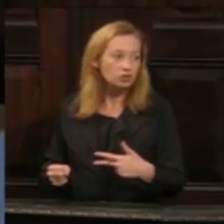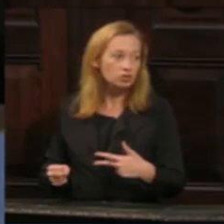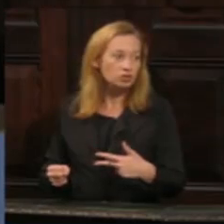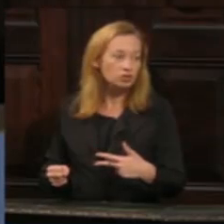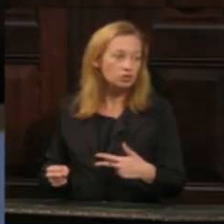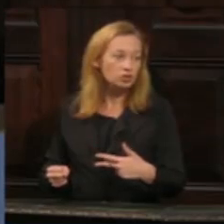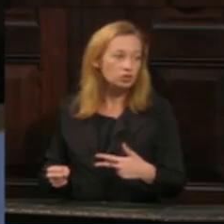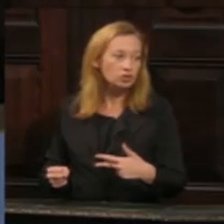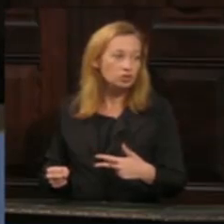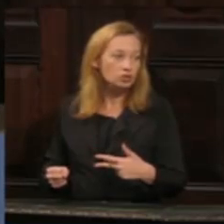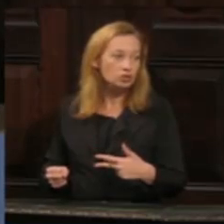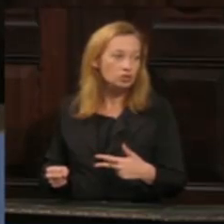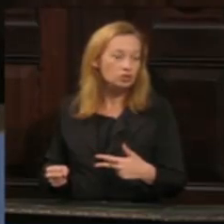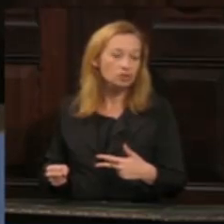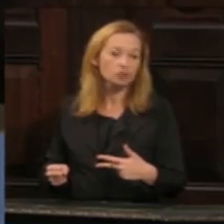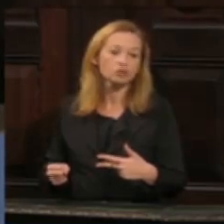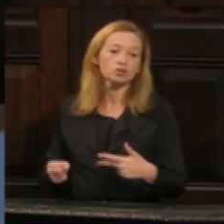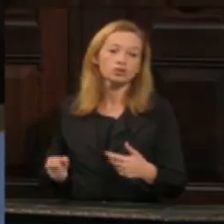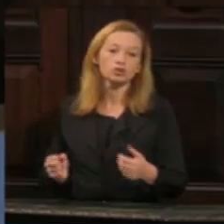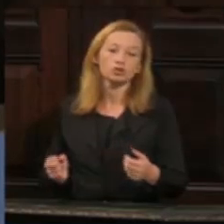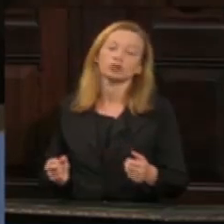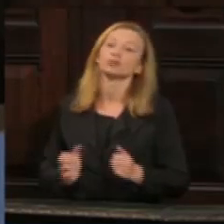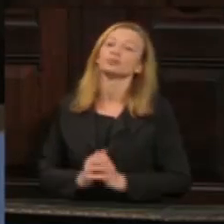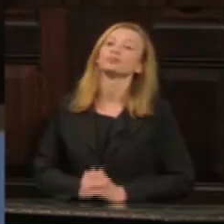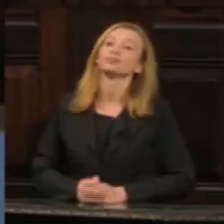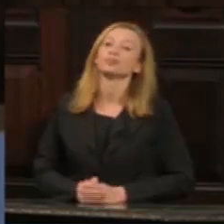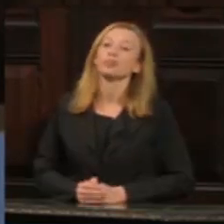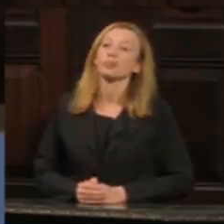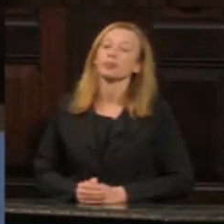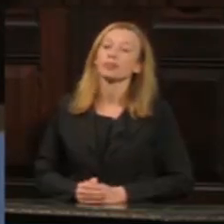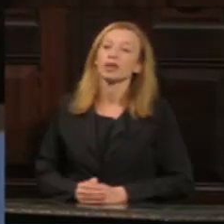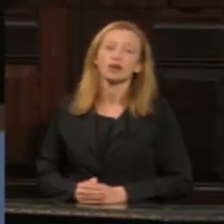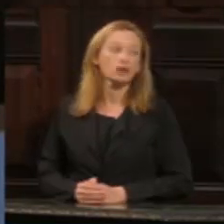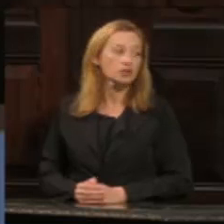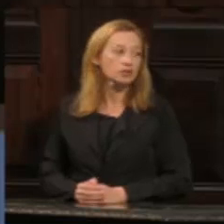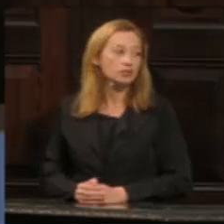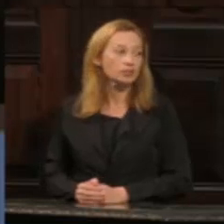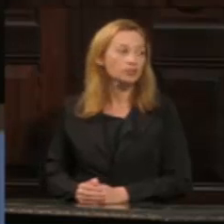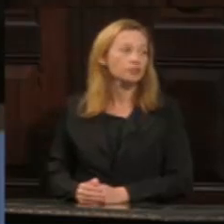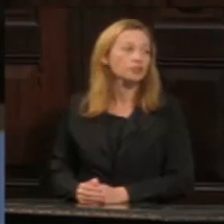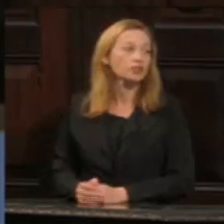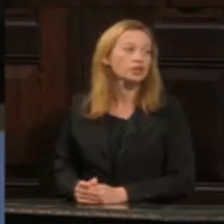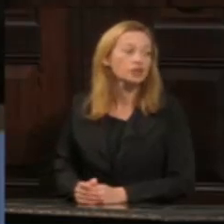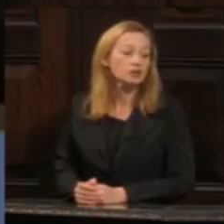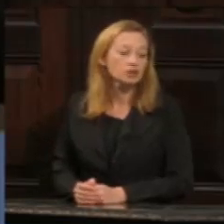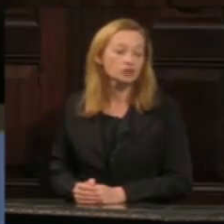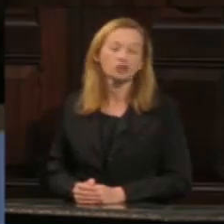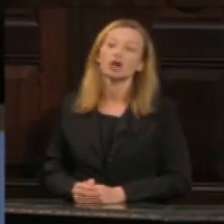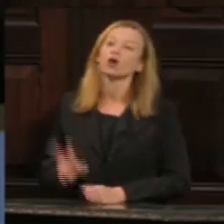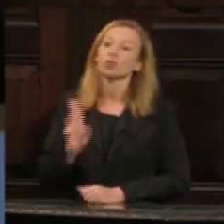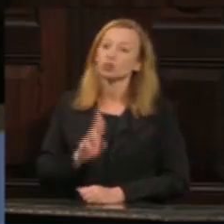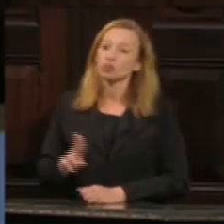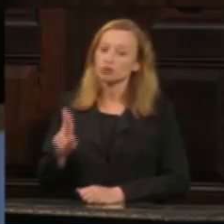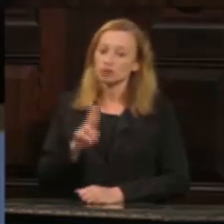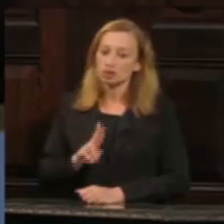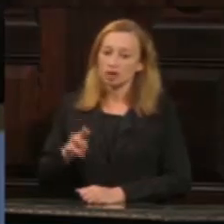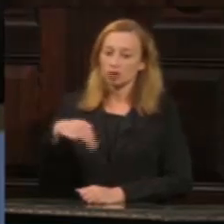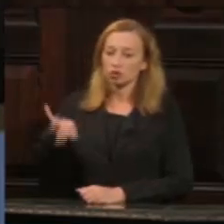menos favorecidos. D. Usar os meios de